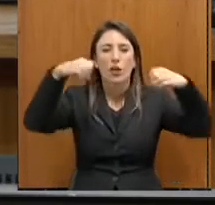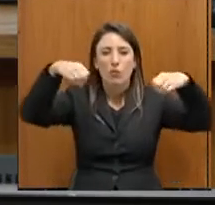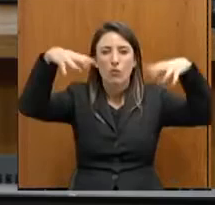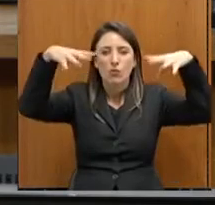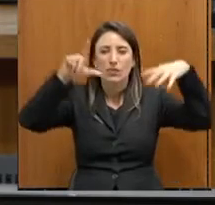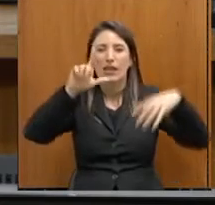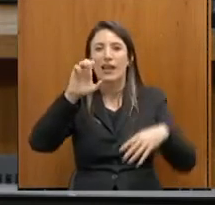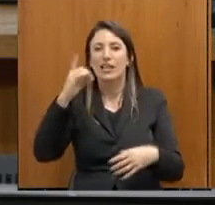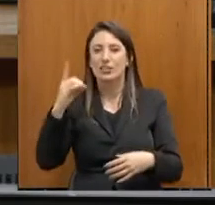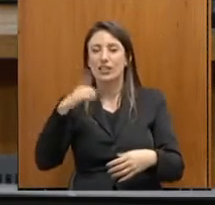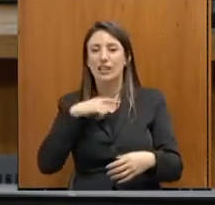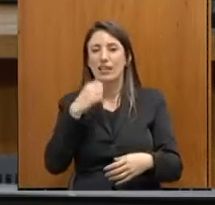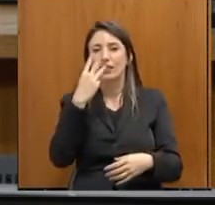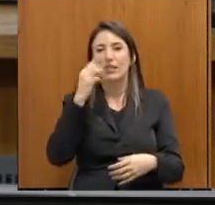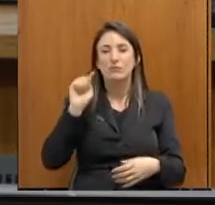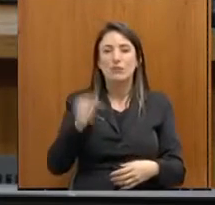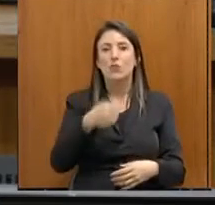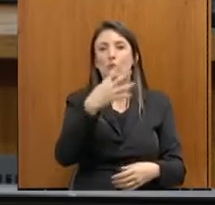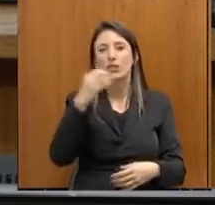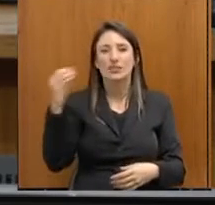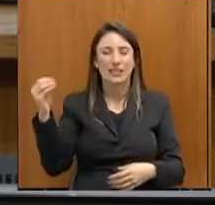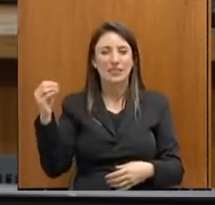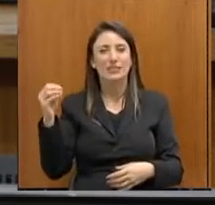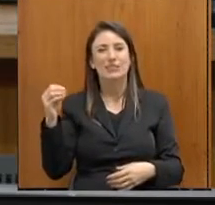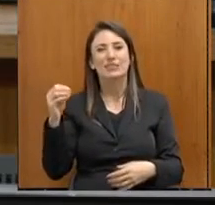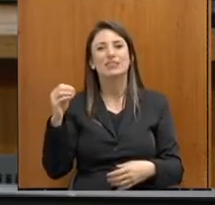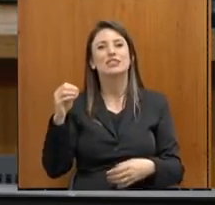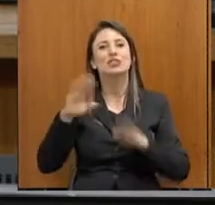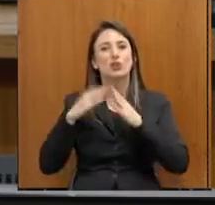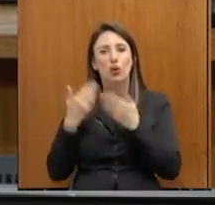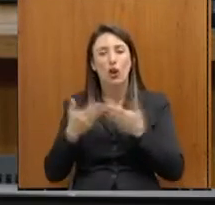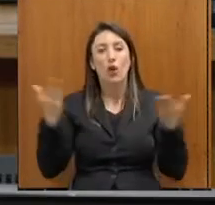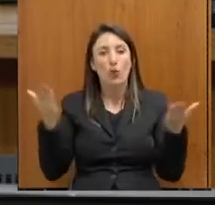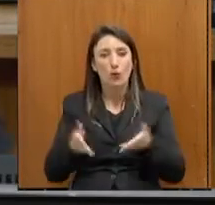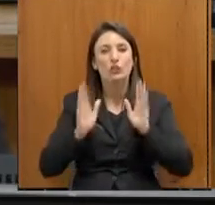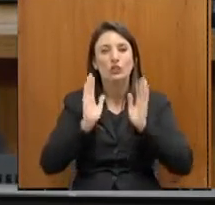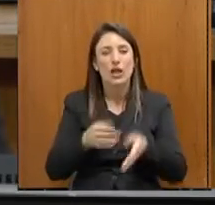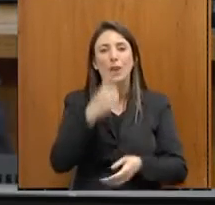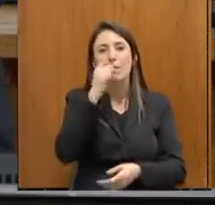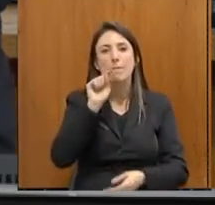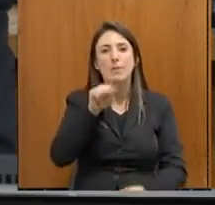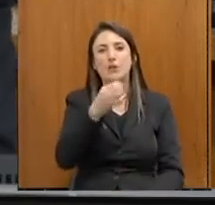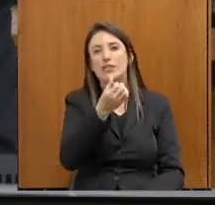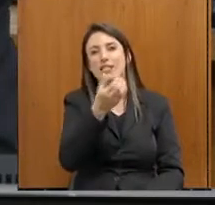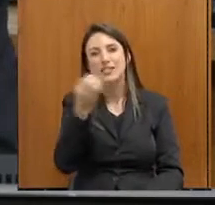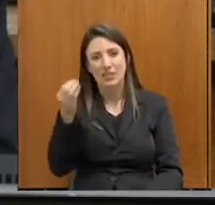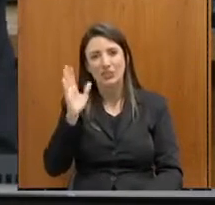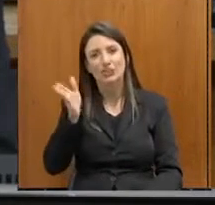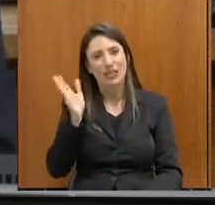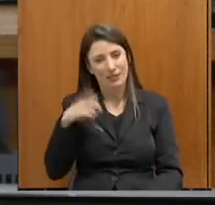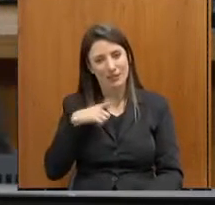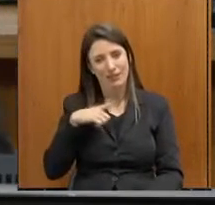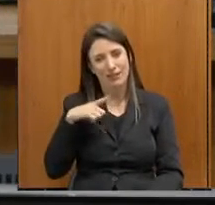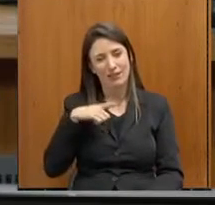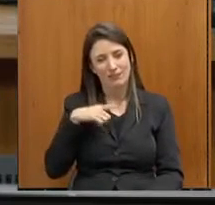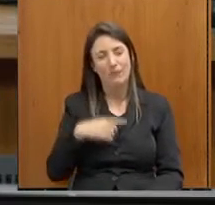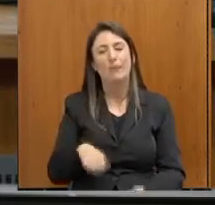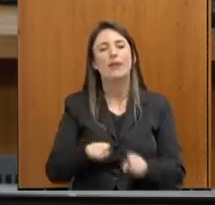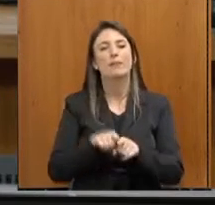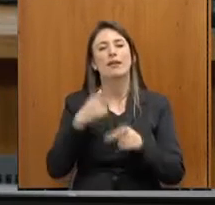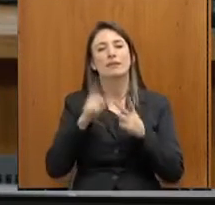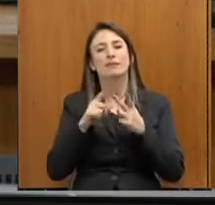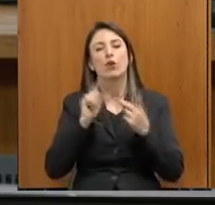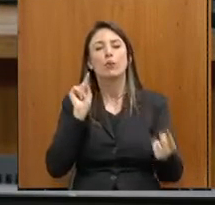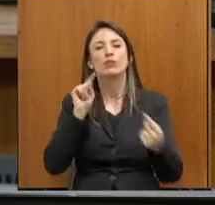3.400 escolas hoje já tem 1600 e o nosso outro objetivo é ter todos os hospitais